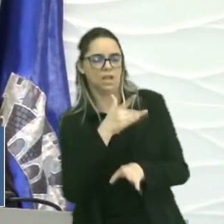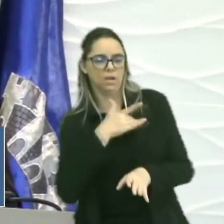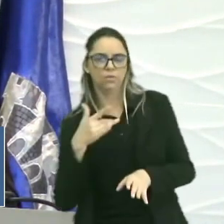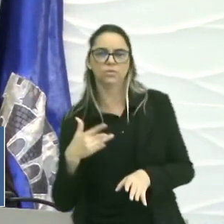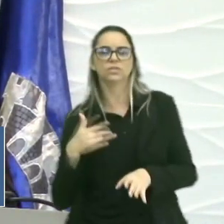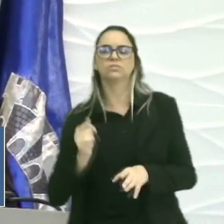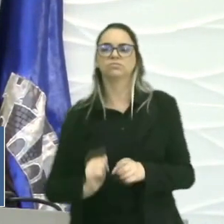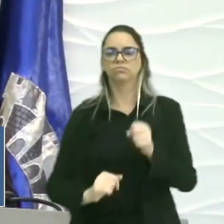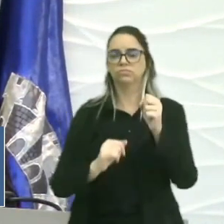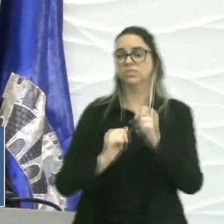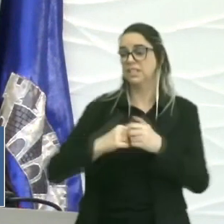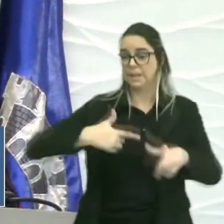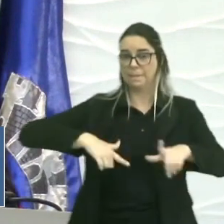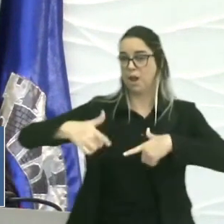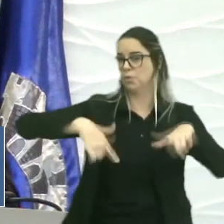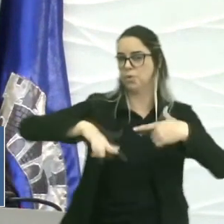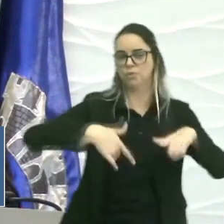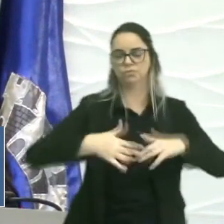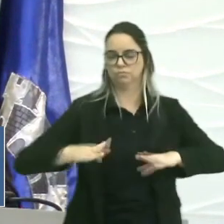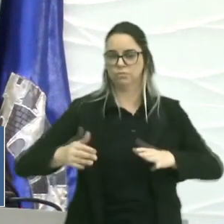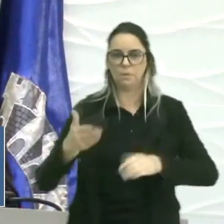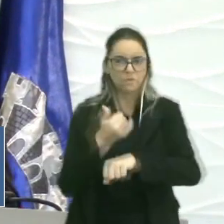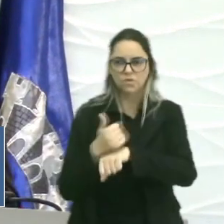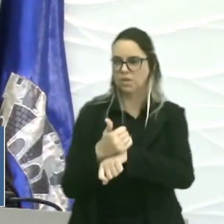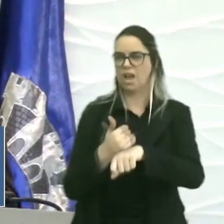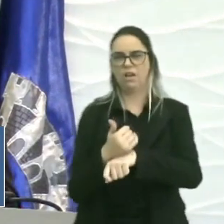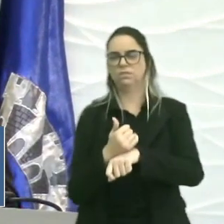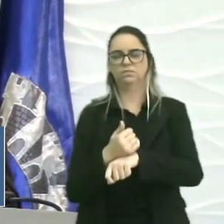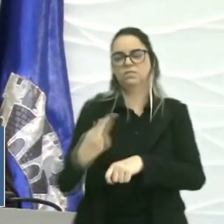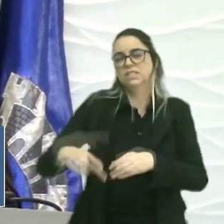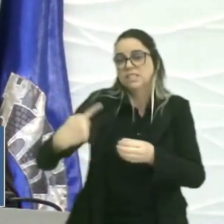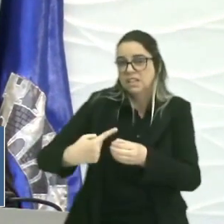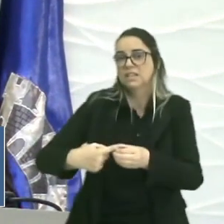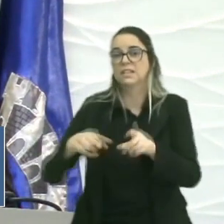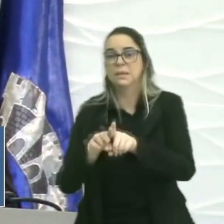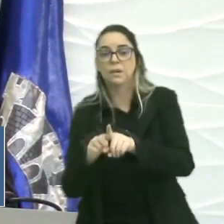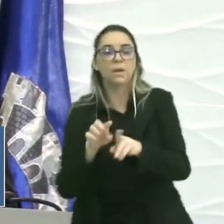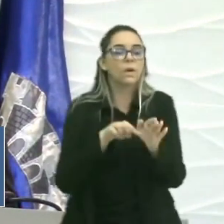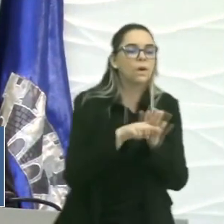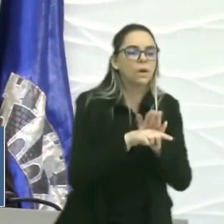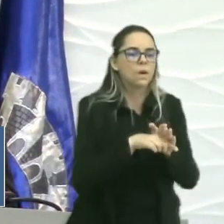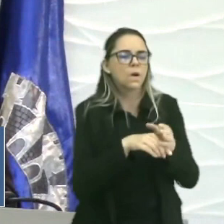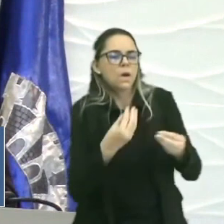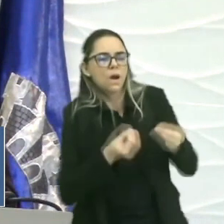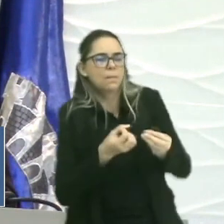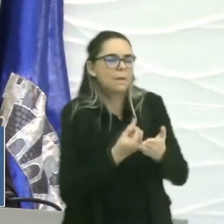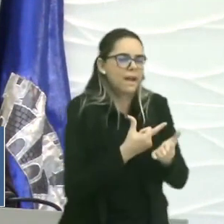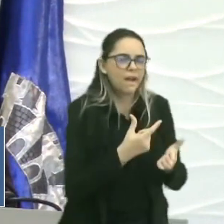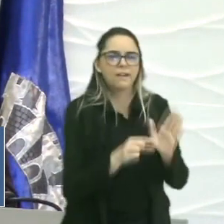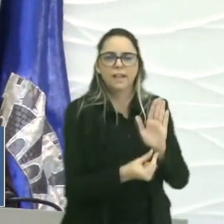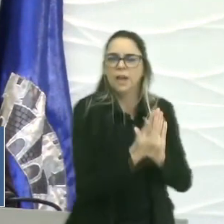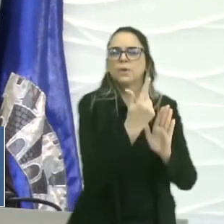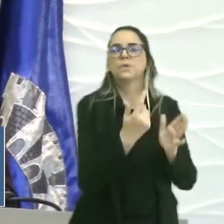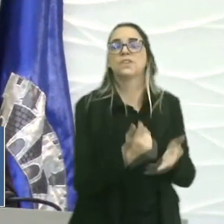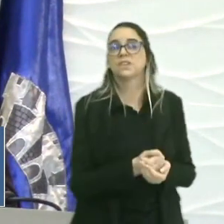dos Servidores Públicos Municipal, Comissão de Trabalho para Análise e Avaliação do Pagamento de Assistência